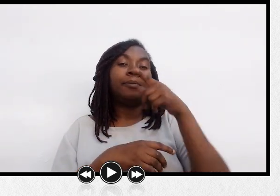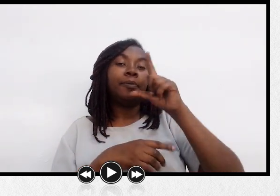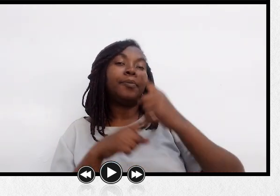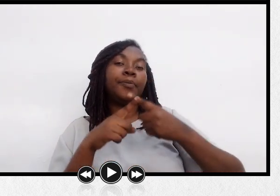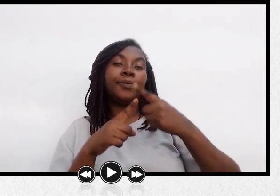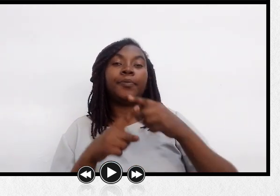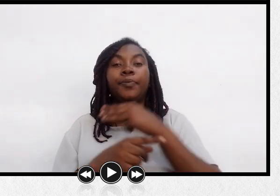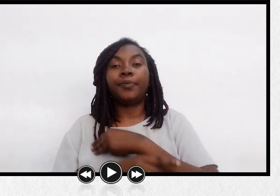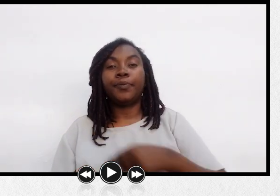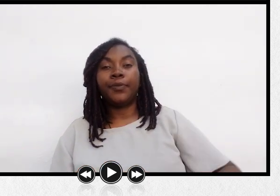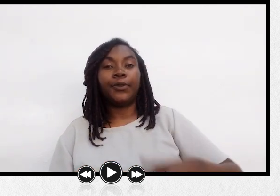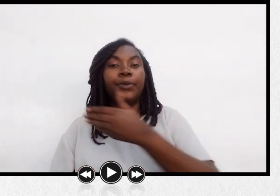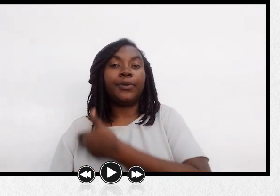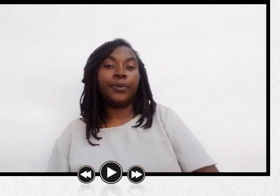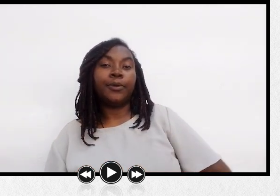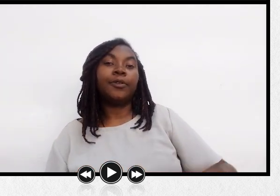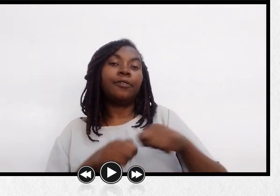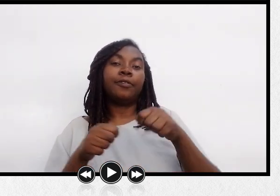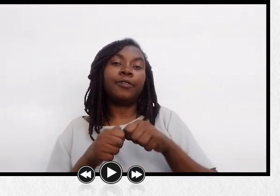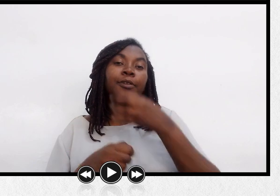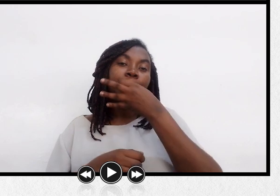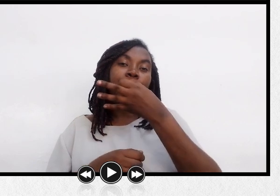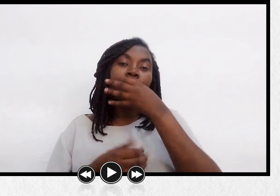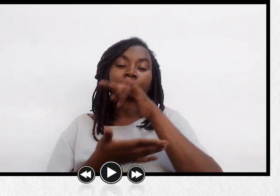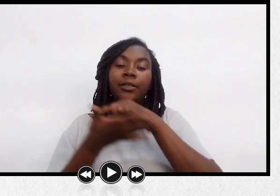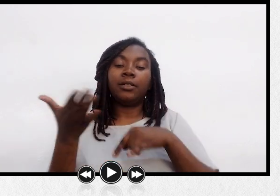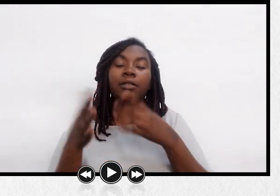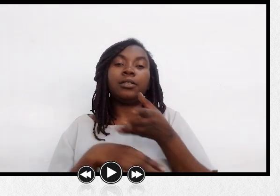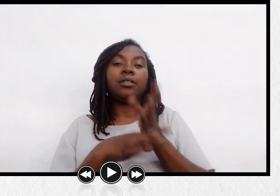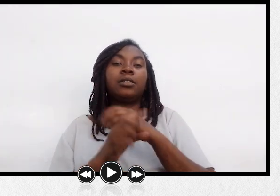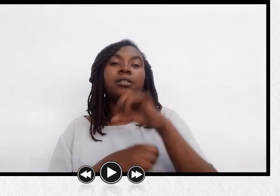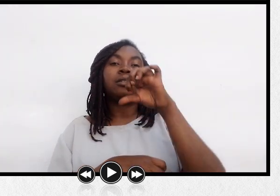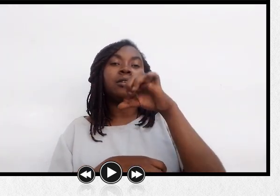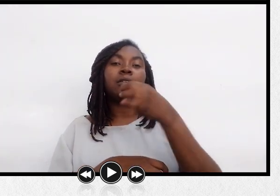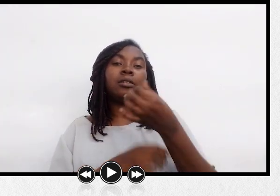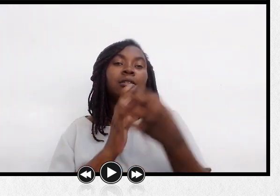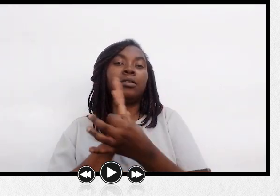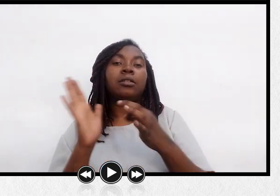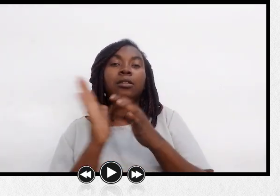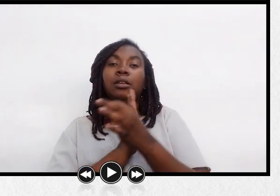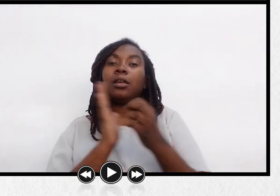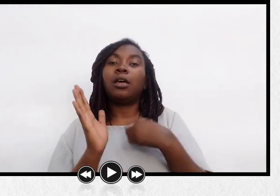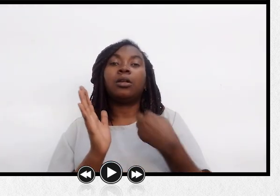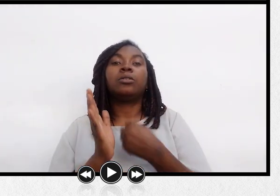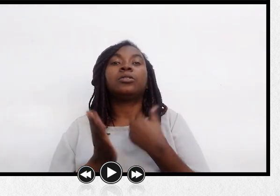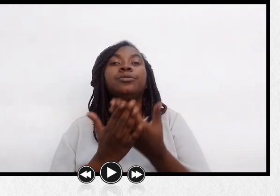Ministério Público fez um parecer de 96 páginas que nós estamos deglutindo.